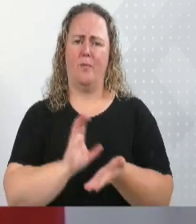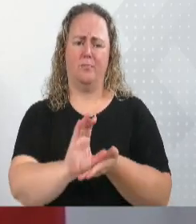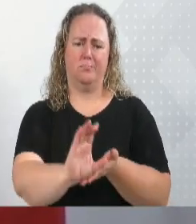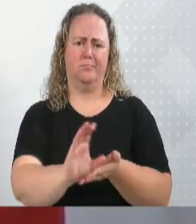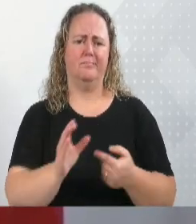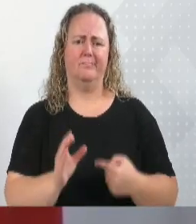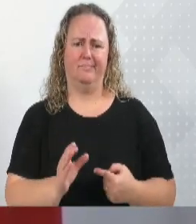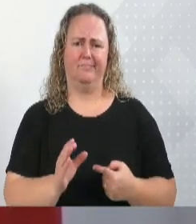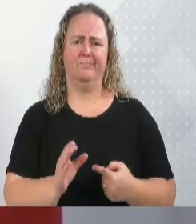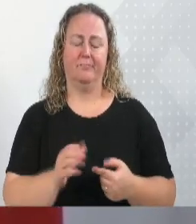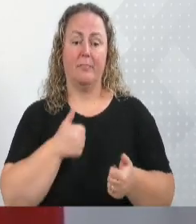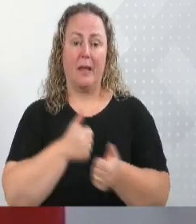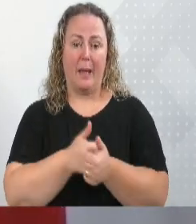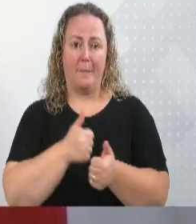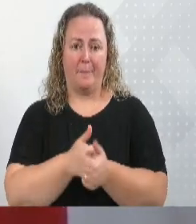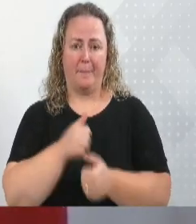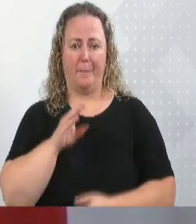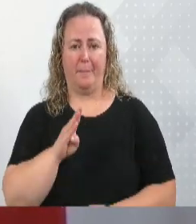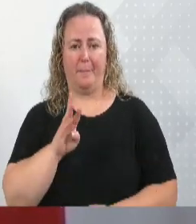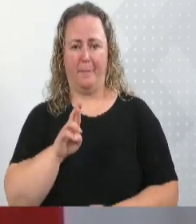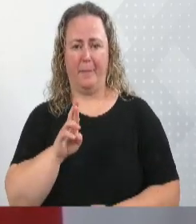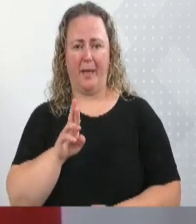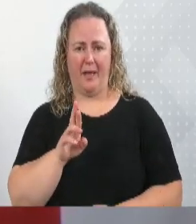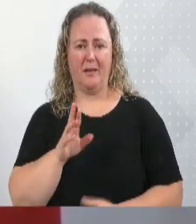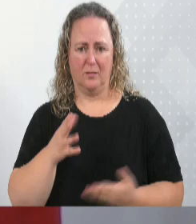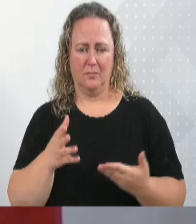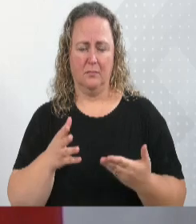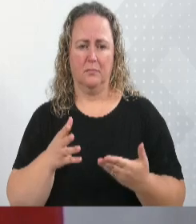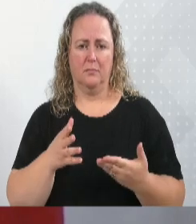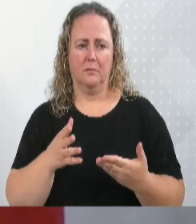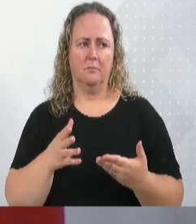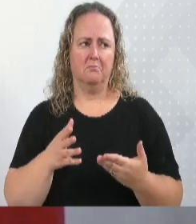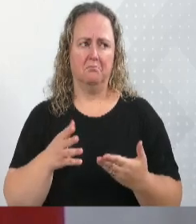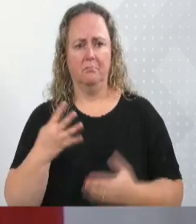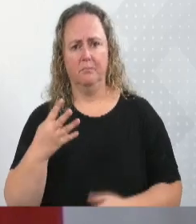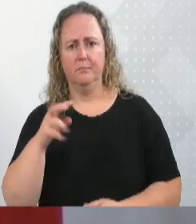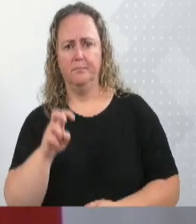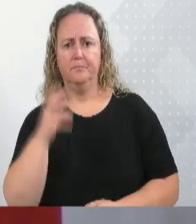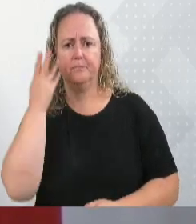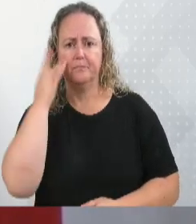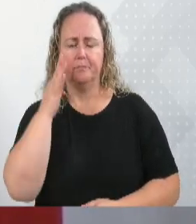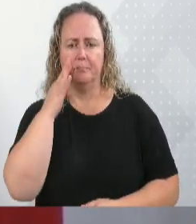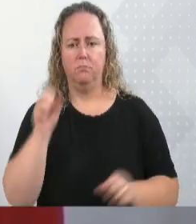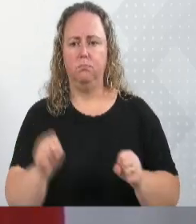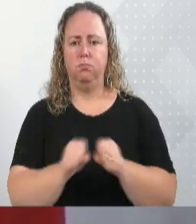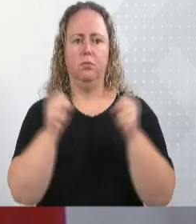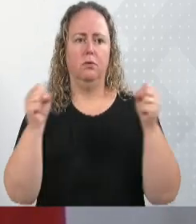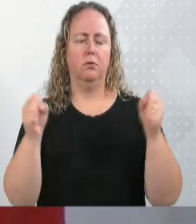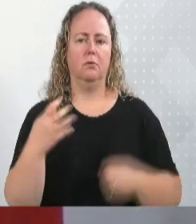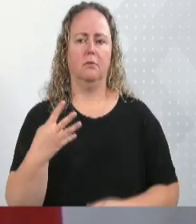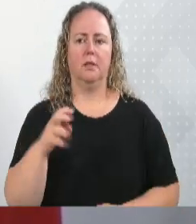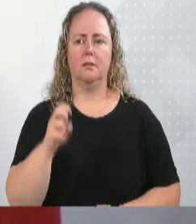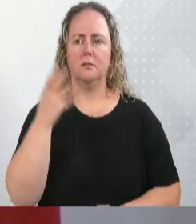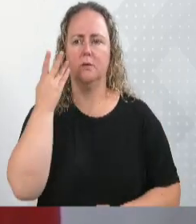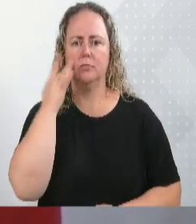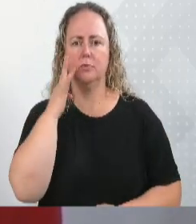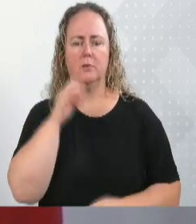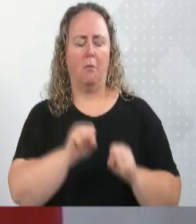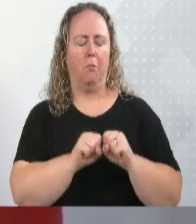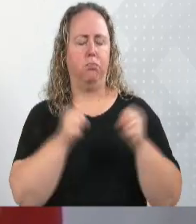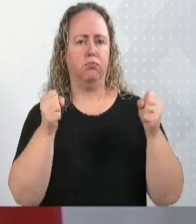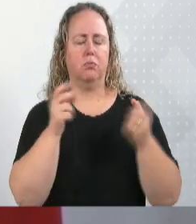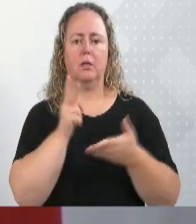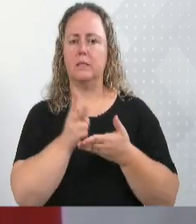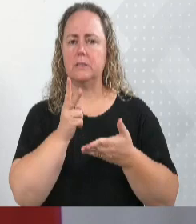da BR-470, eu acho que é difícil passar mais do que 45 dias sem um rompimento de adutora. Na verdade, tem rompimento de água por toda a cidade